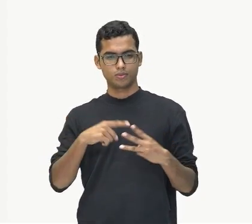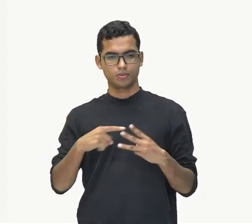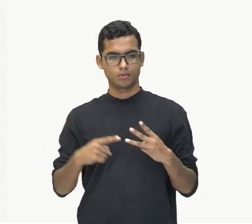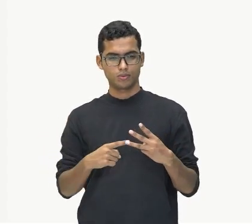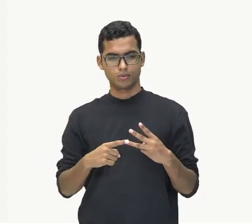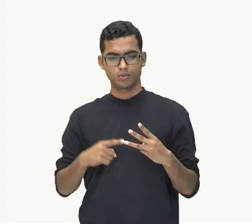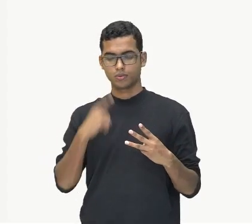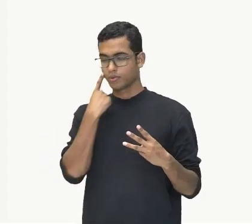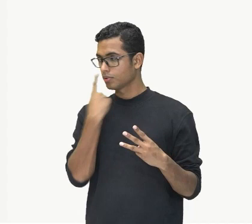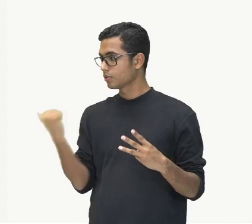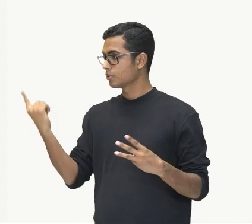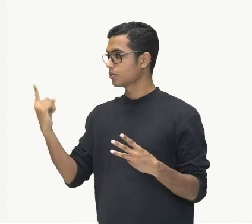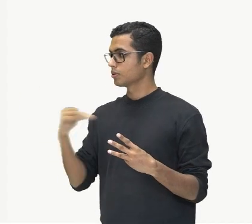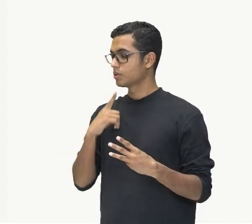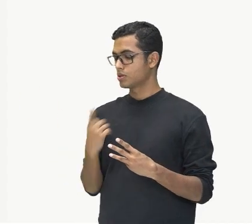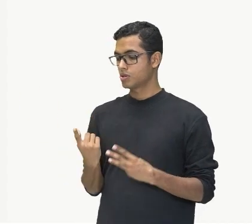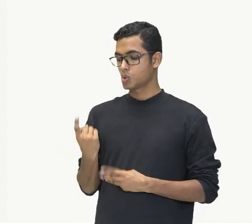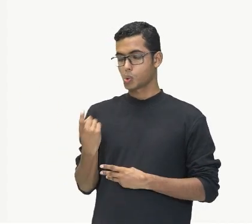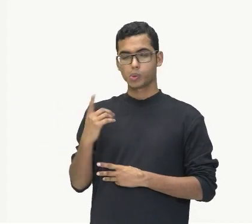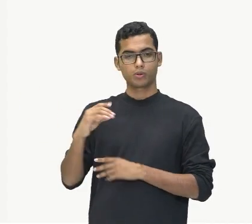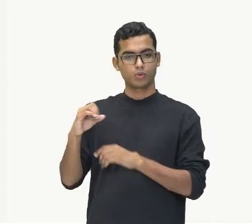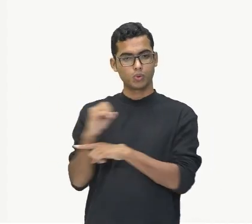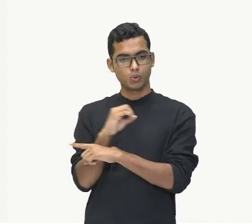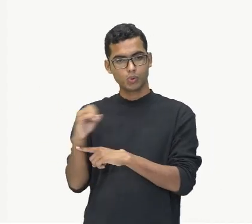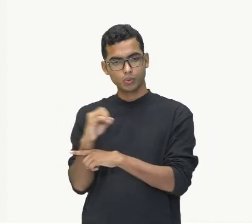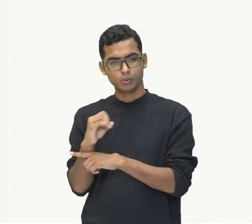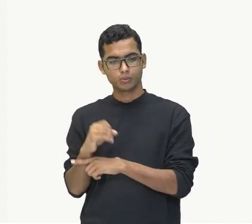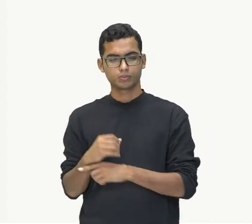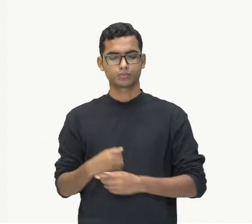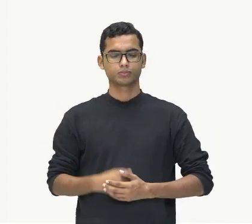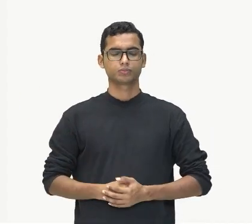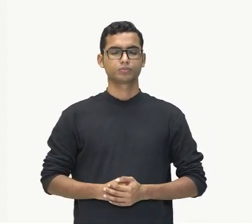um oxigênio, ele é chamado de